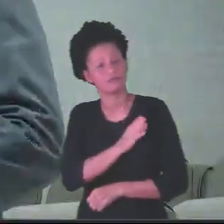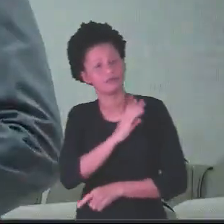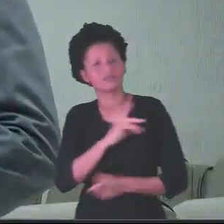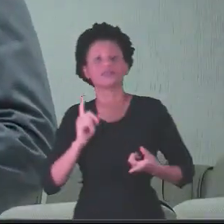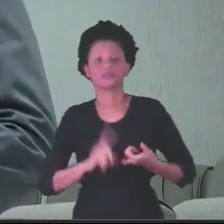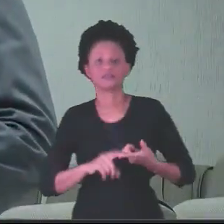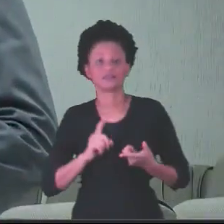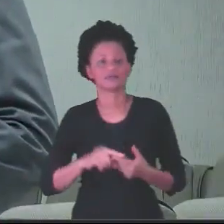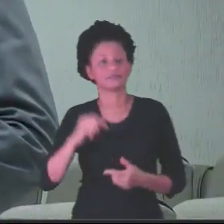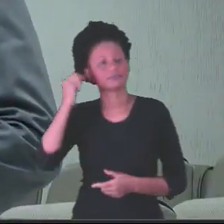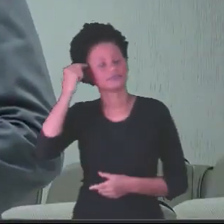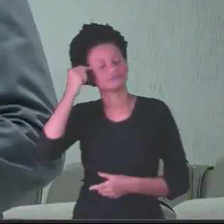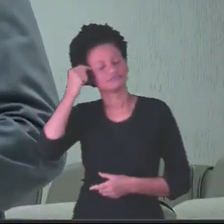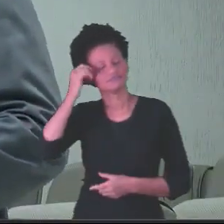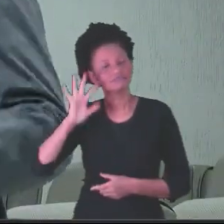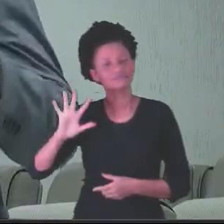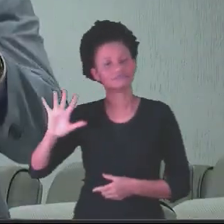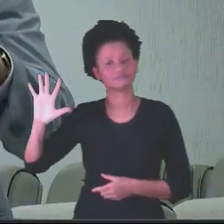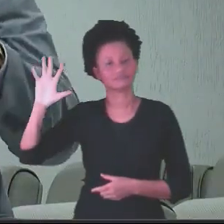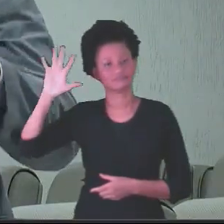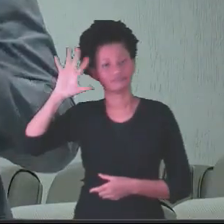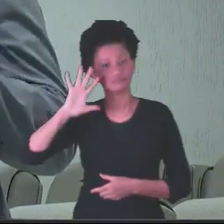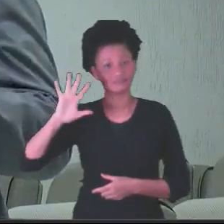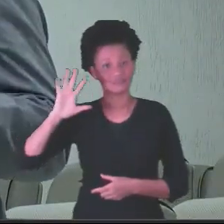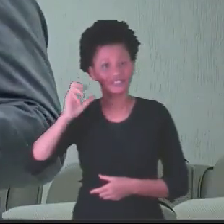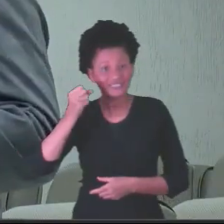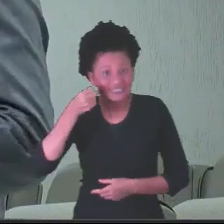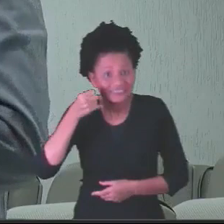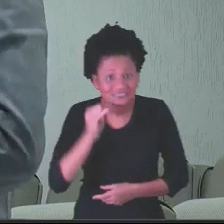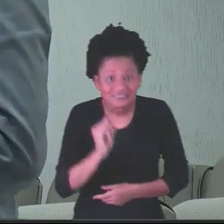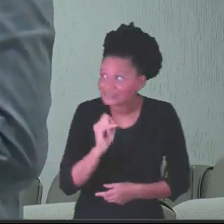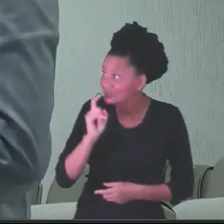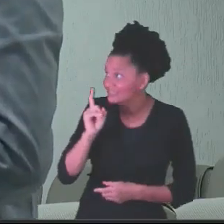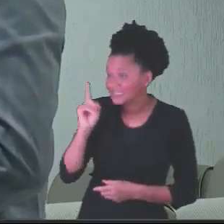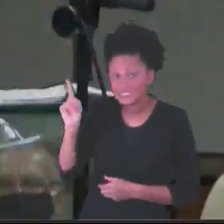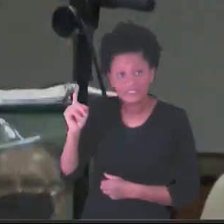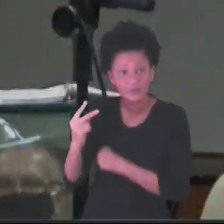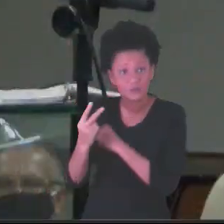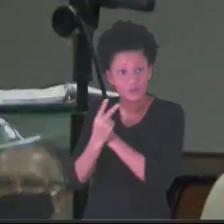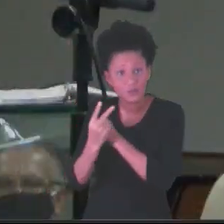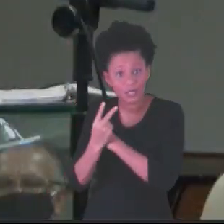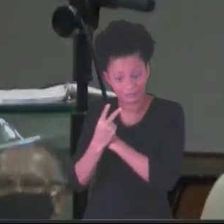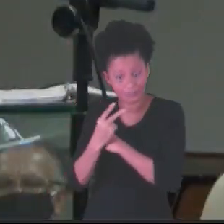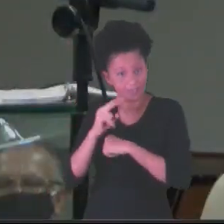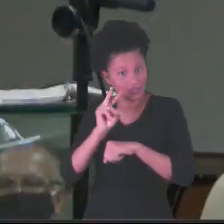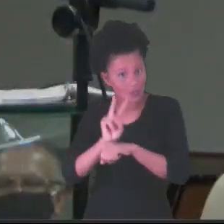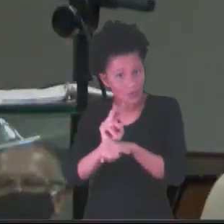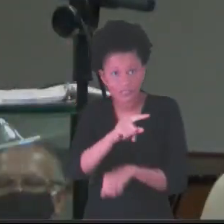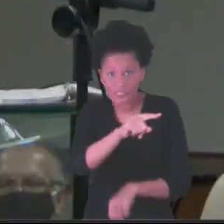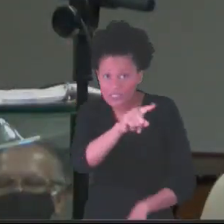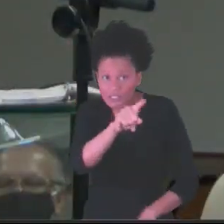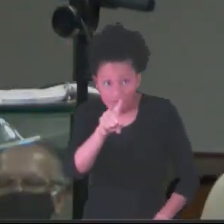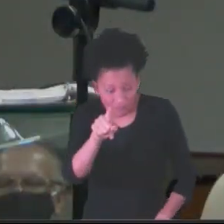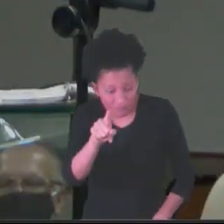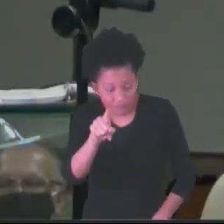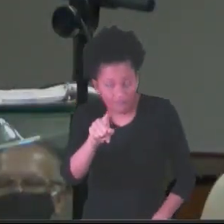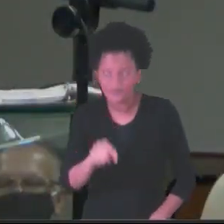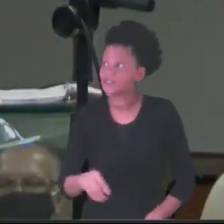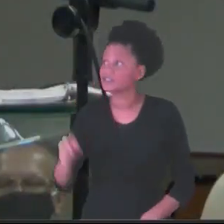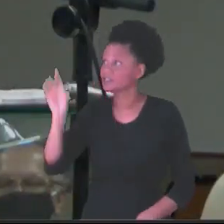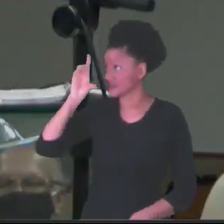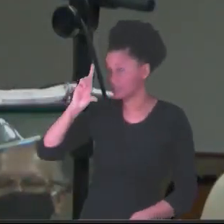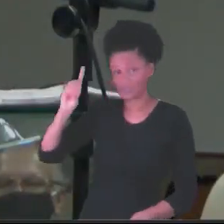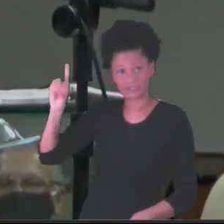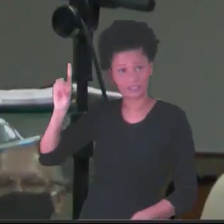pensamentos e se ele não guardar a nossa vida e se ele não vê lá pela